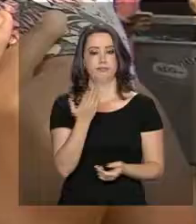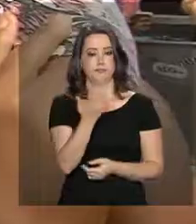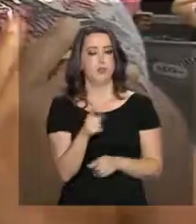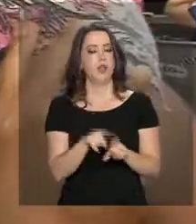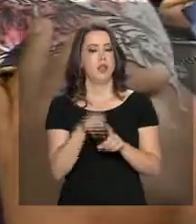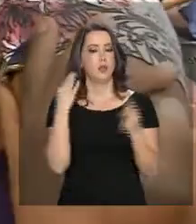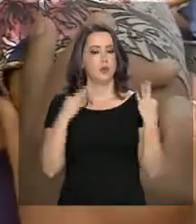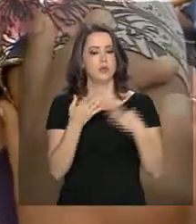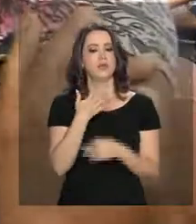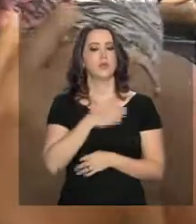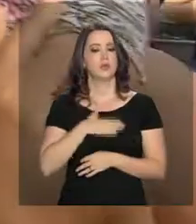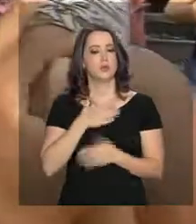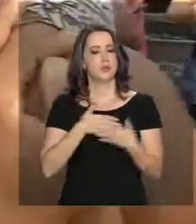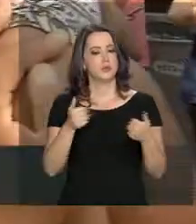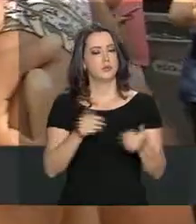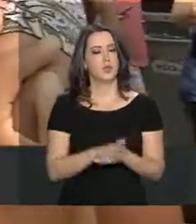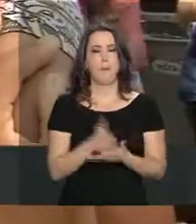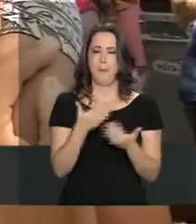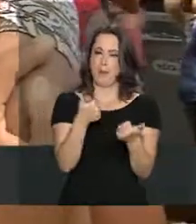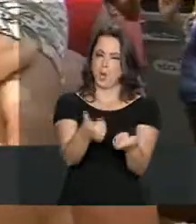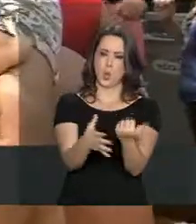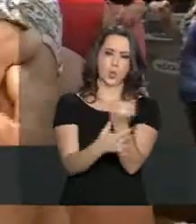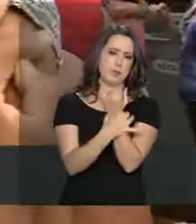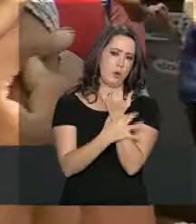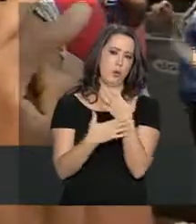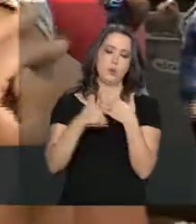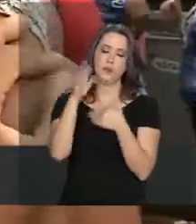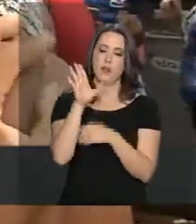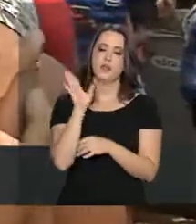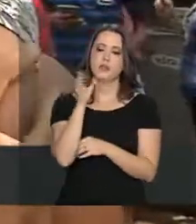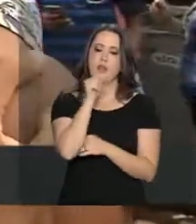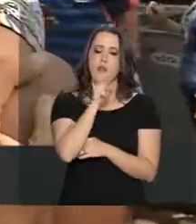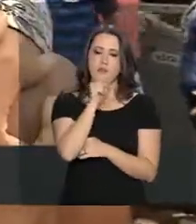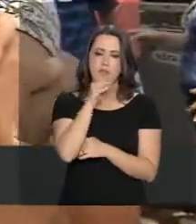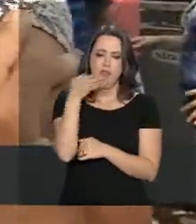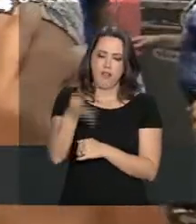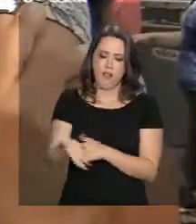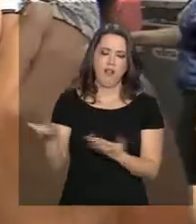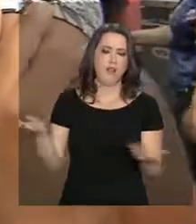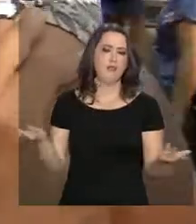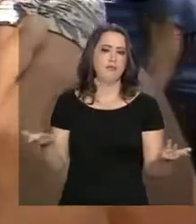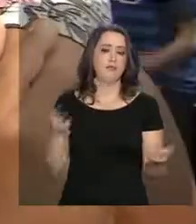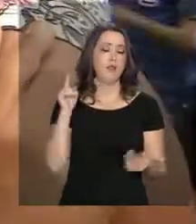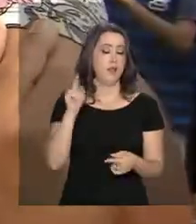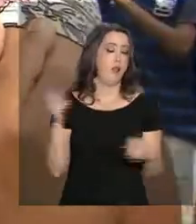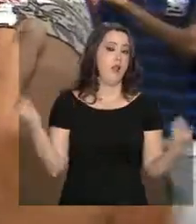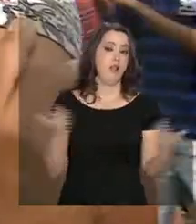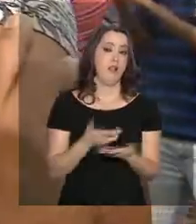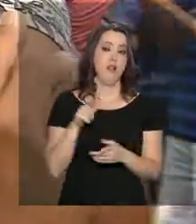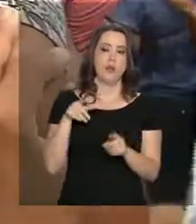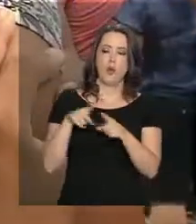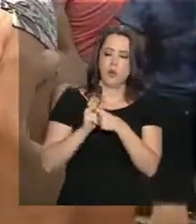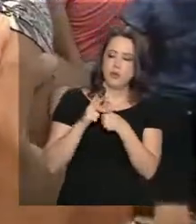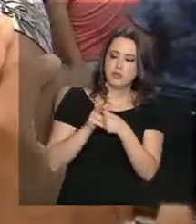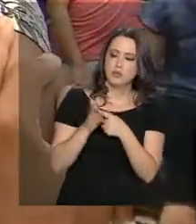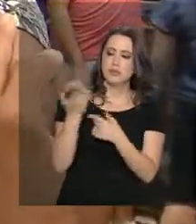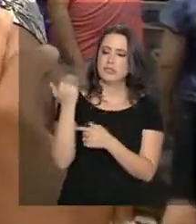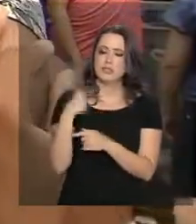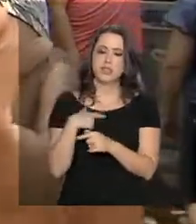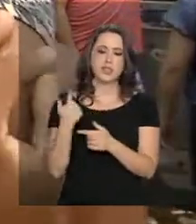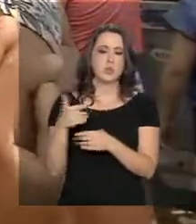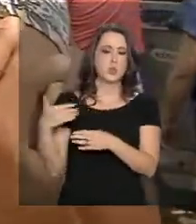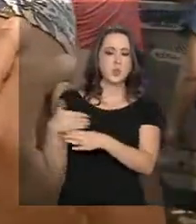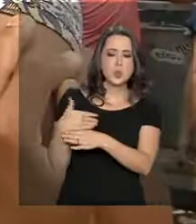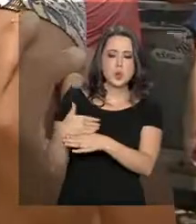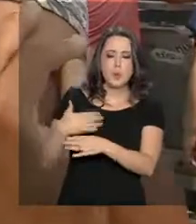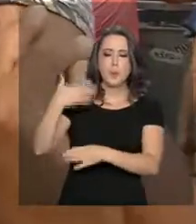medida. Ia ficar mais seguro também, creio eu. Já está bem antiga já a ponte também. Agora que reformaram, uns tempos atrás, estava sem grade,